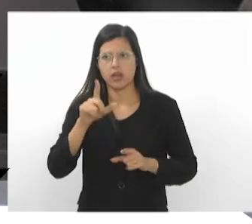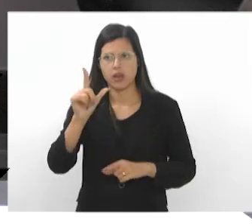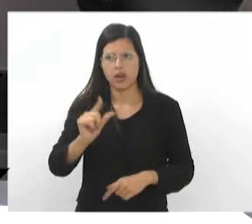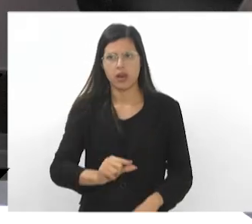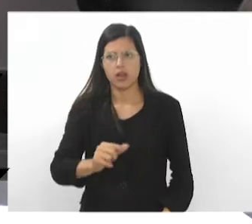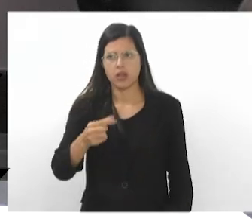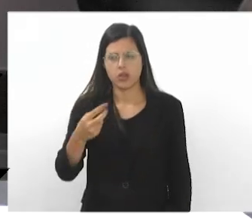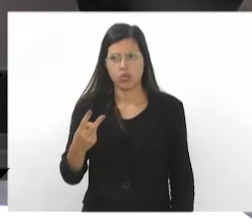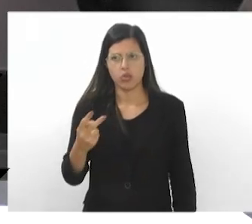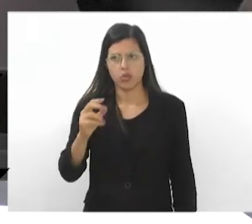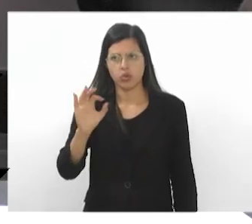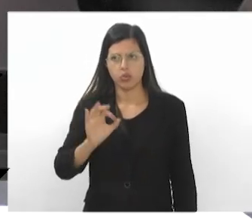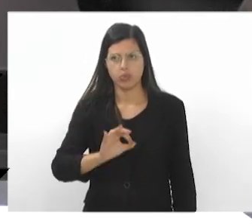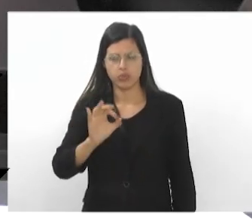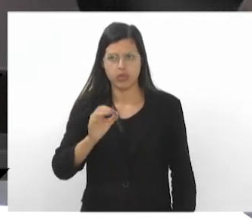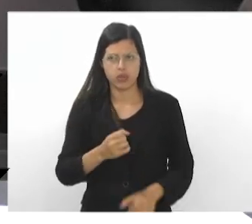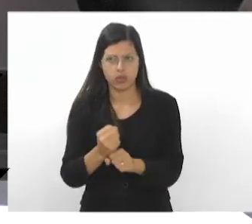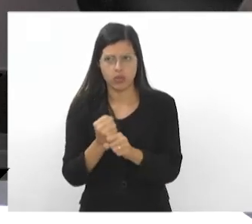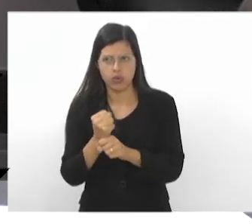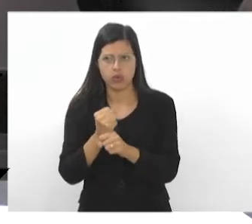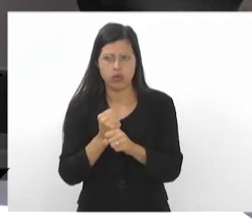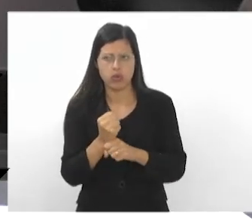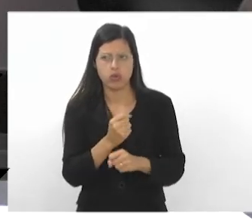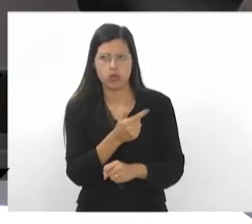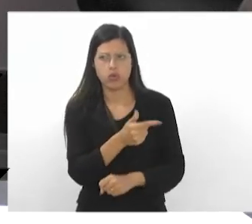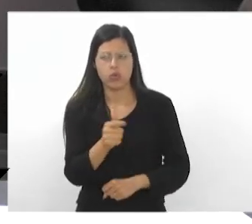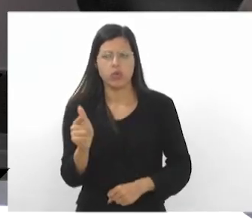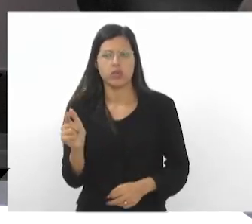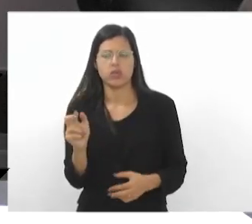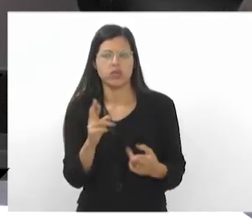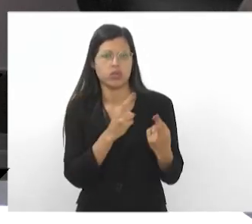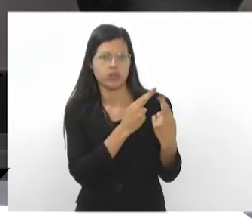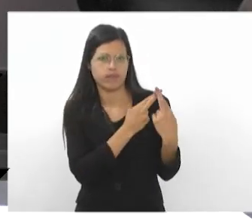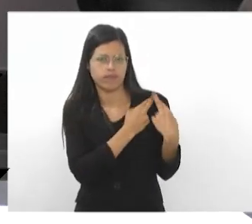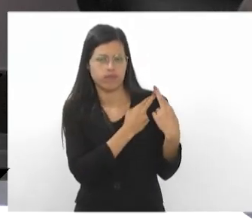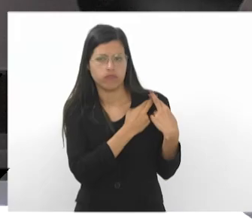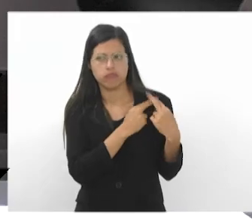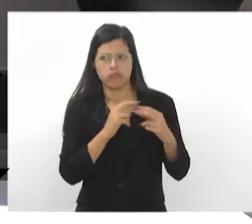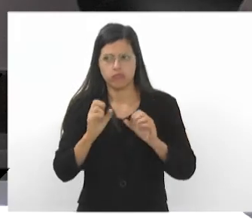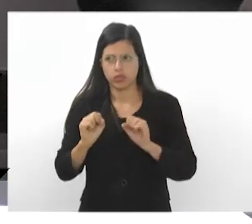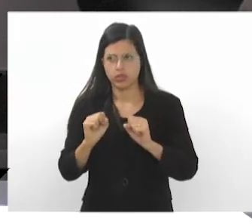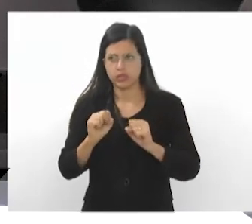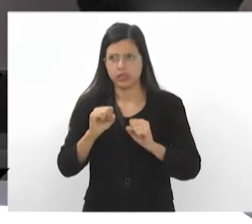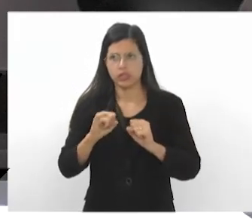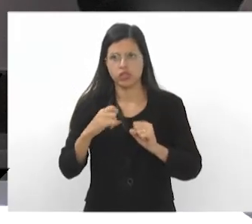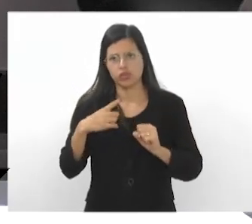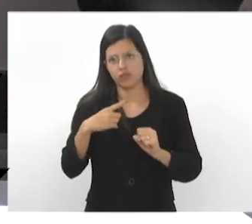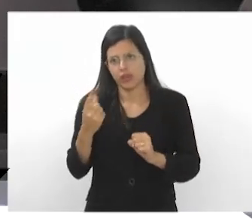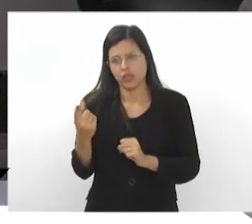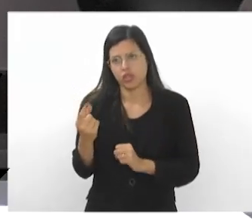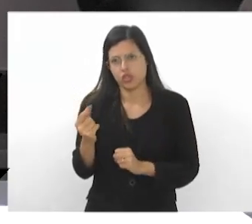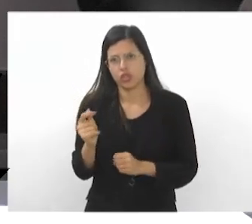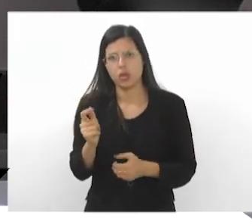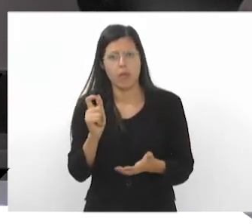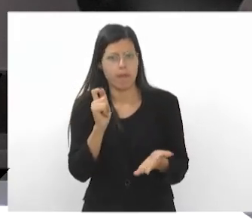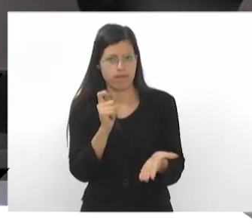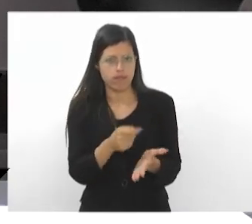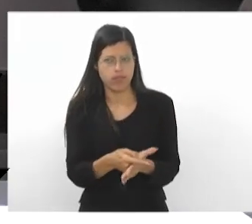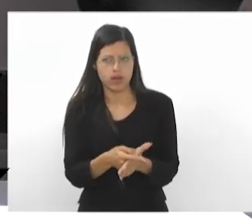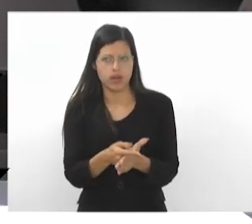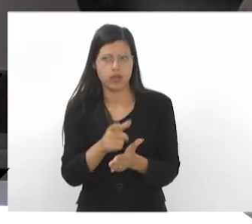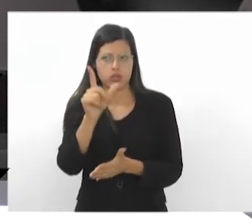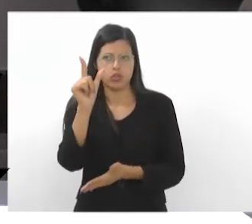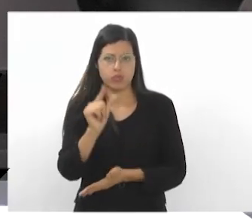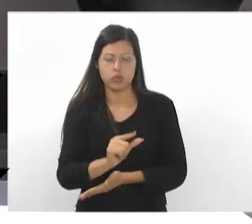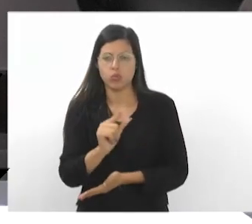2% ao ano e, mediante outras responsabilidades, pode até, se a gente tiver caixa para isso e formas de pagamento, ser reduzido